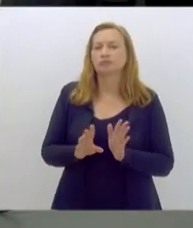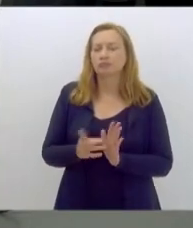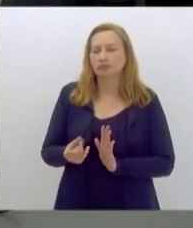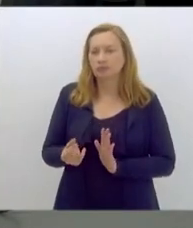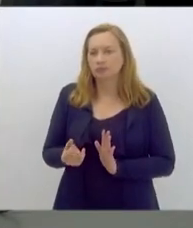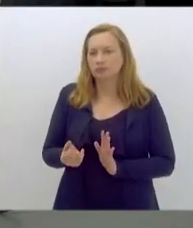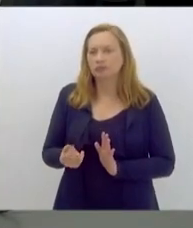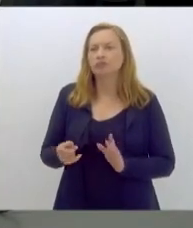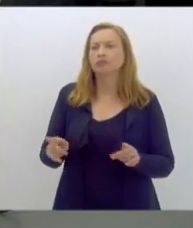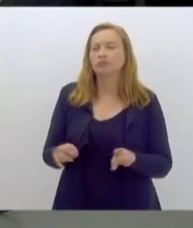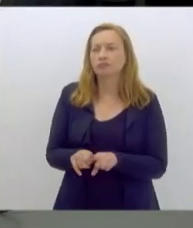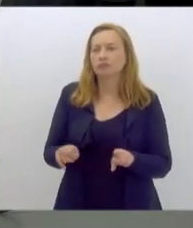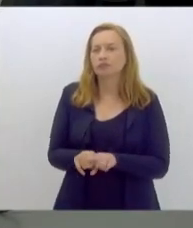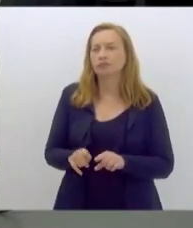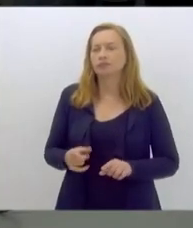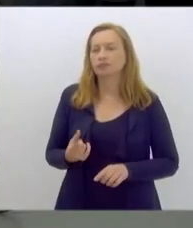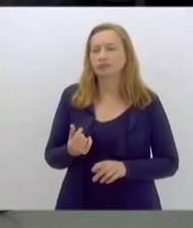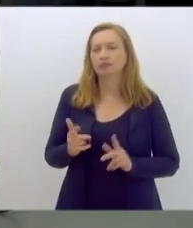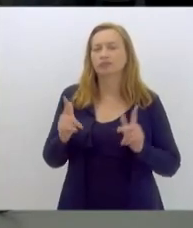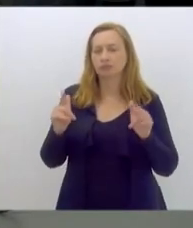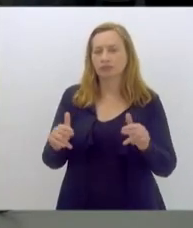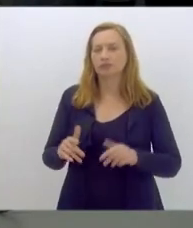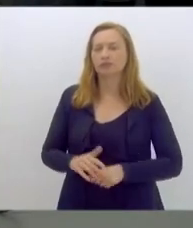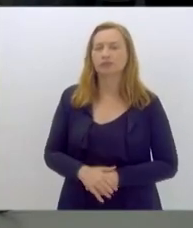basicamente os mesmos valores